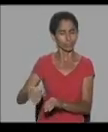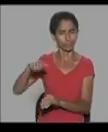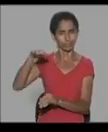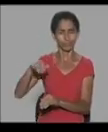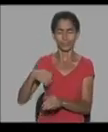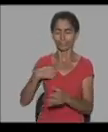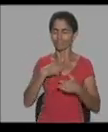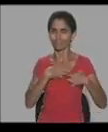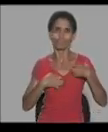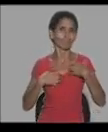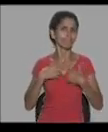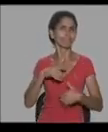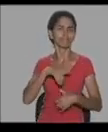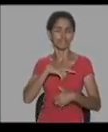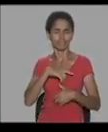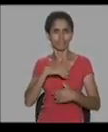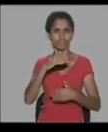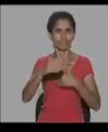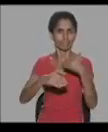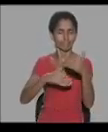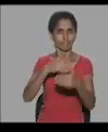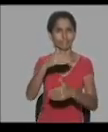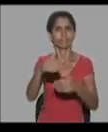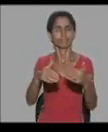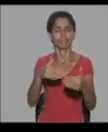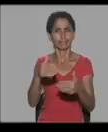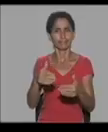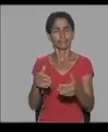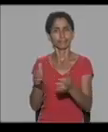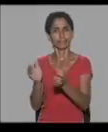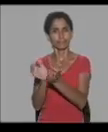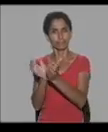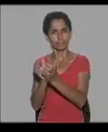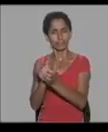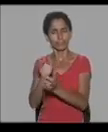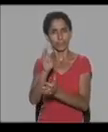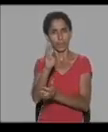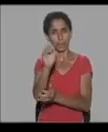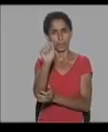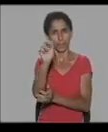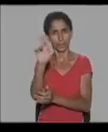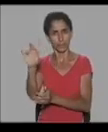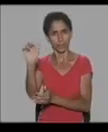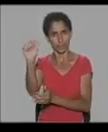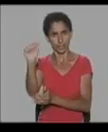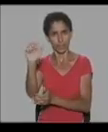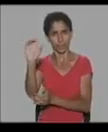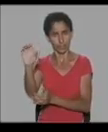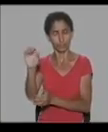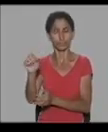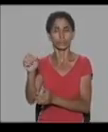gente. Depois desse ciclo do barraco,